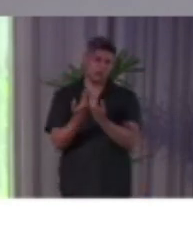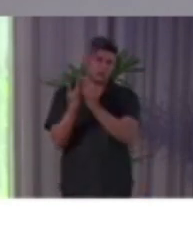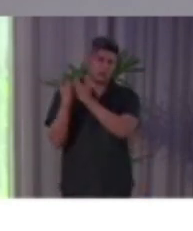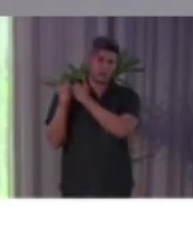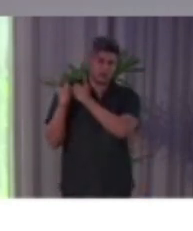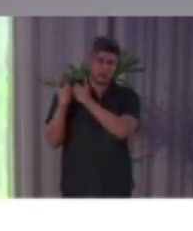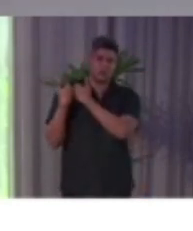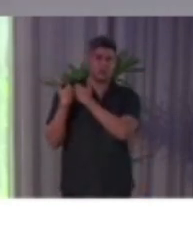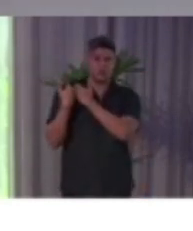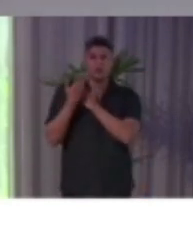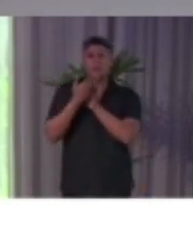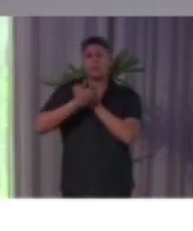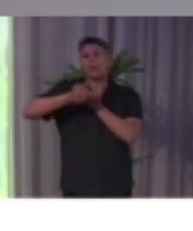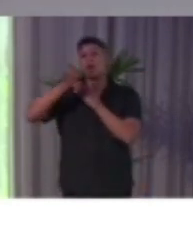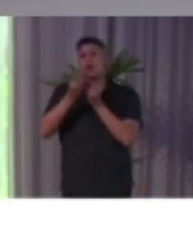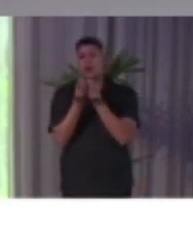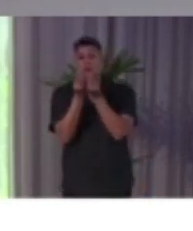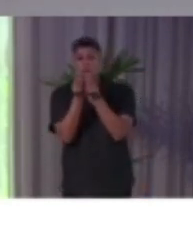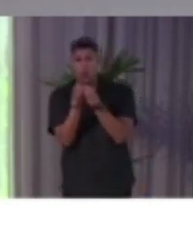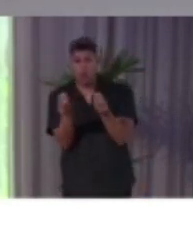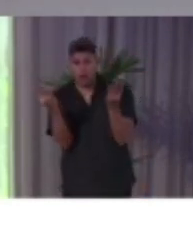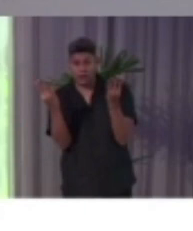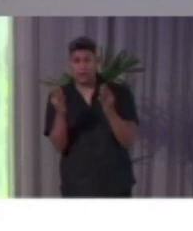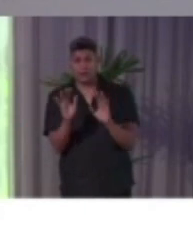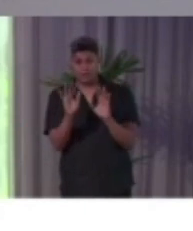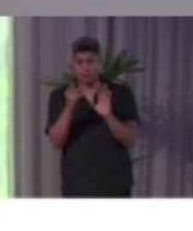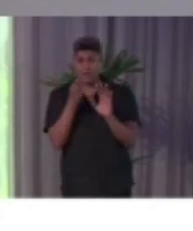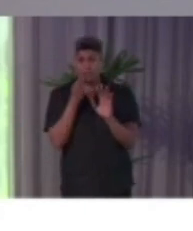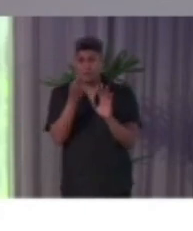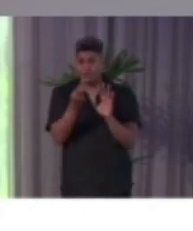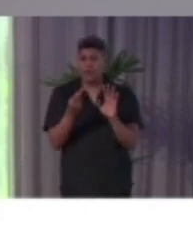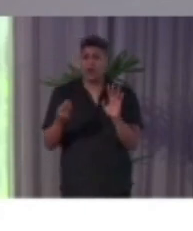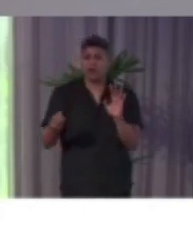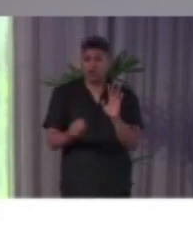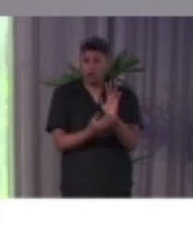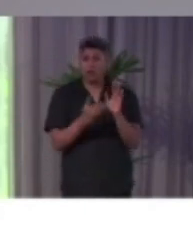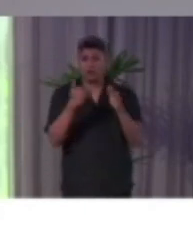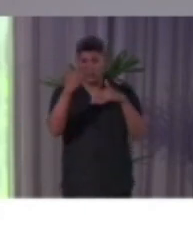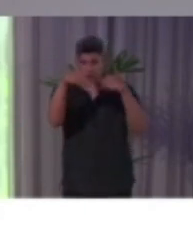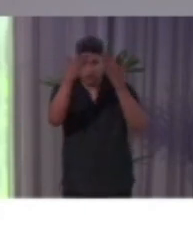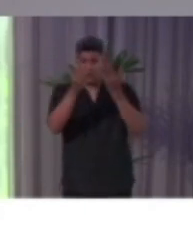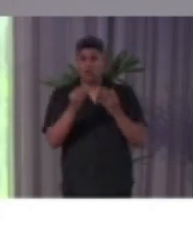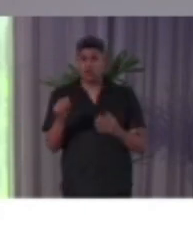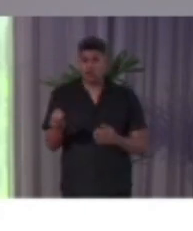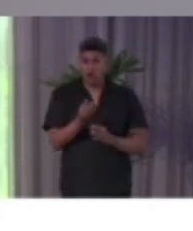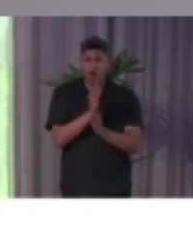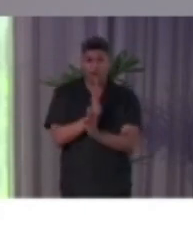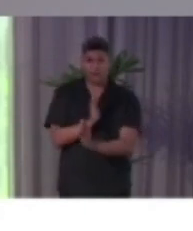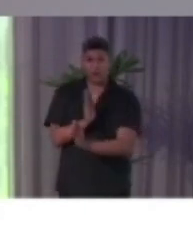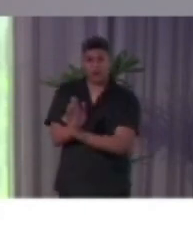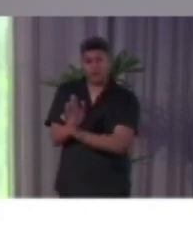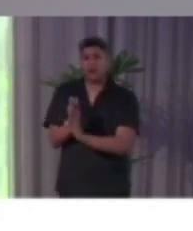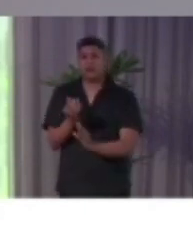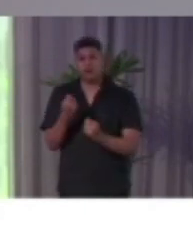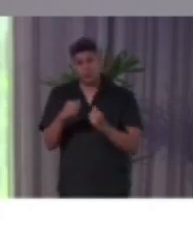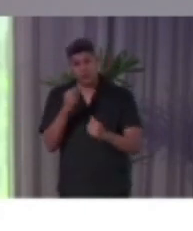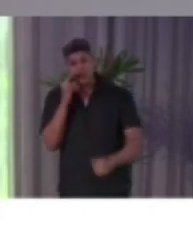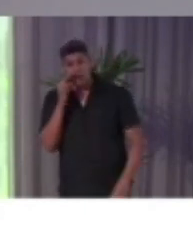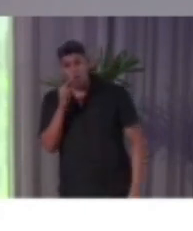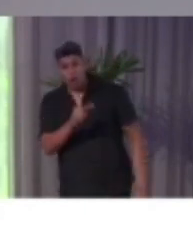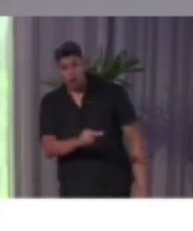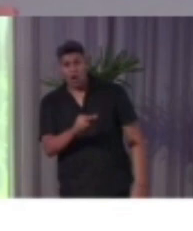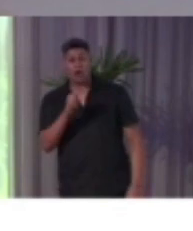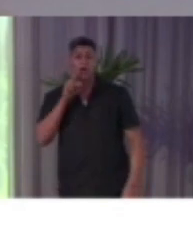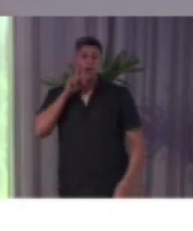da mortalidade. Mas quando a gente fala de novos desenvolvimentos e novas inovações, a gente também precisa olhar para os